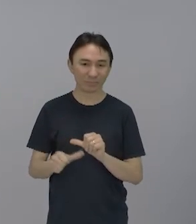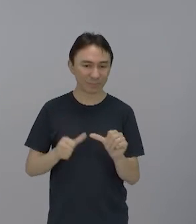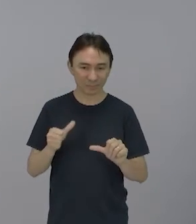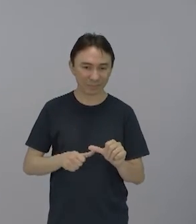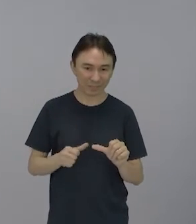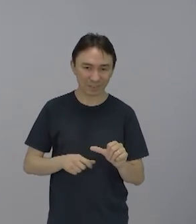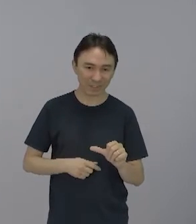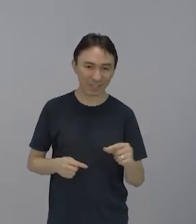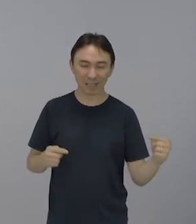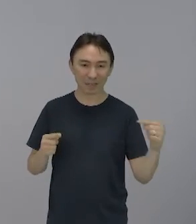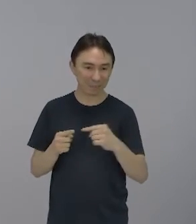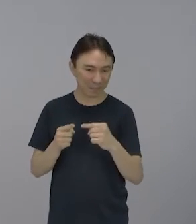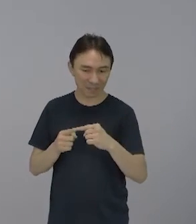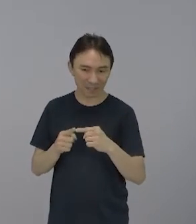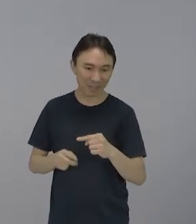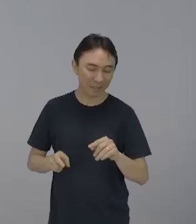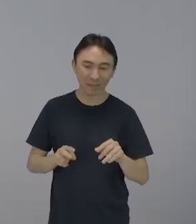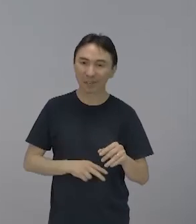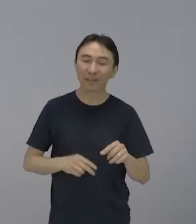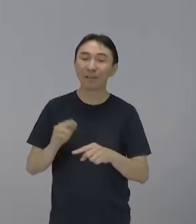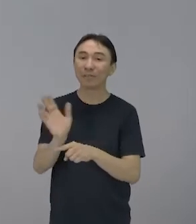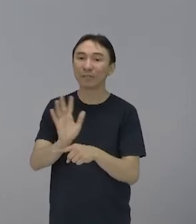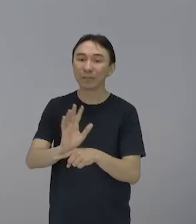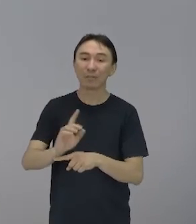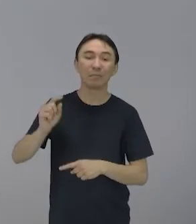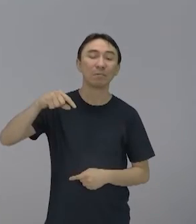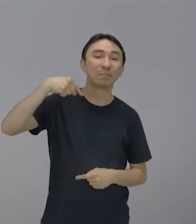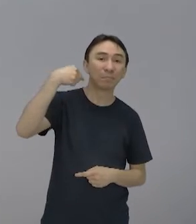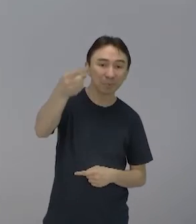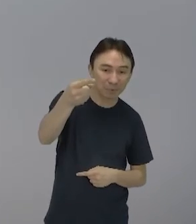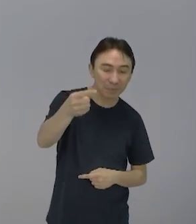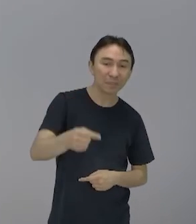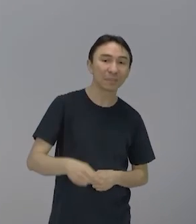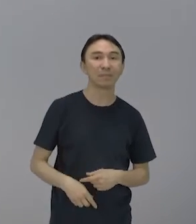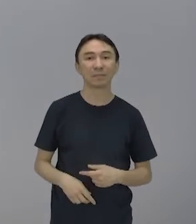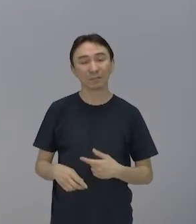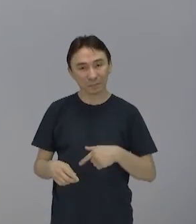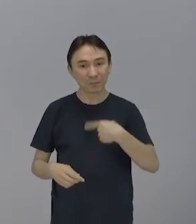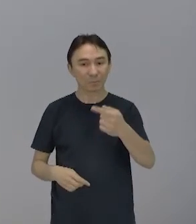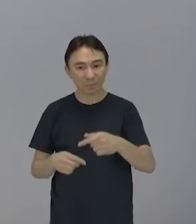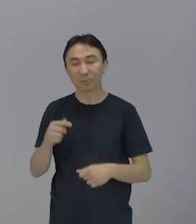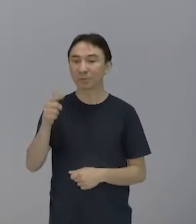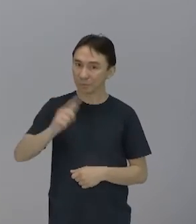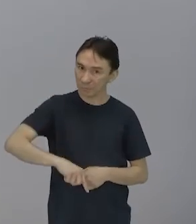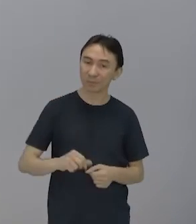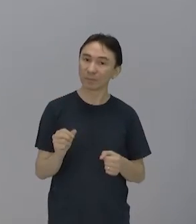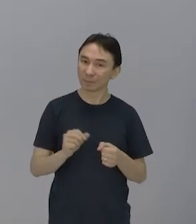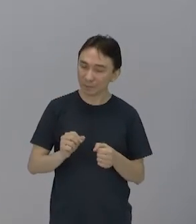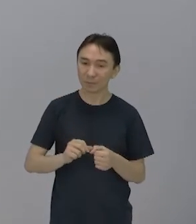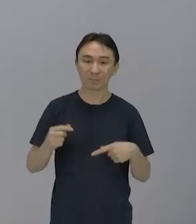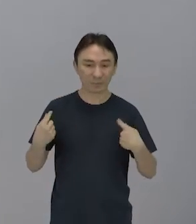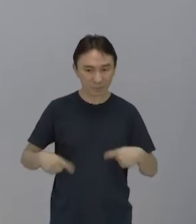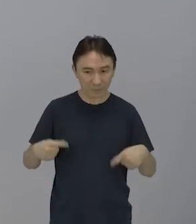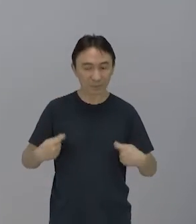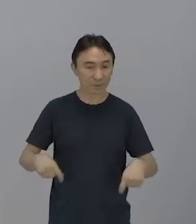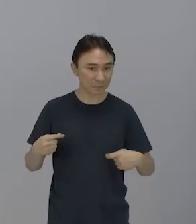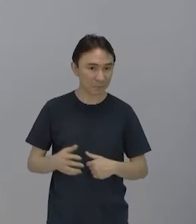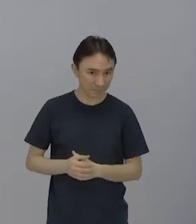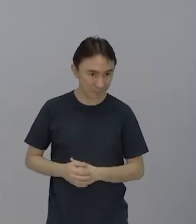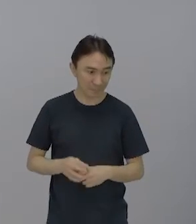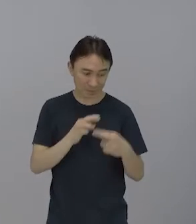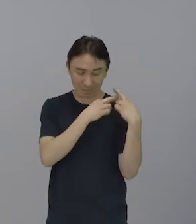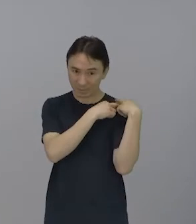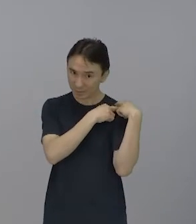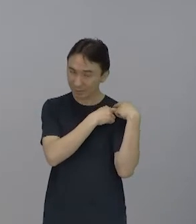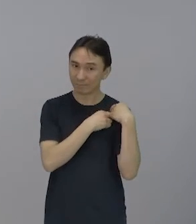próximo filme, né? E depois eles tiveram que refazer essa tradução, colocar no filme, né? Então a responsabilidade é muito grande. Mário, eu achei muito legal isso que você